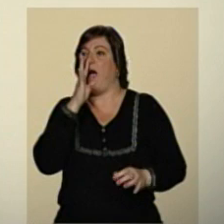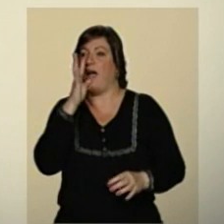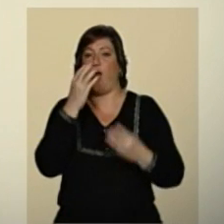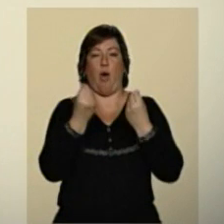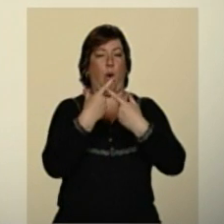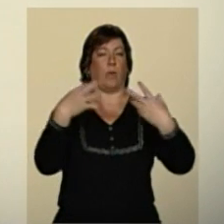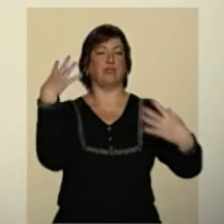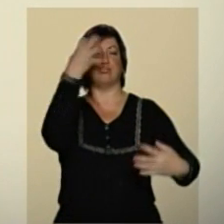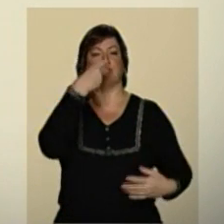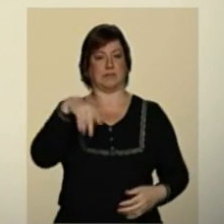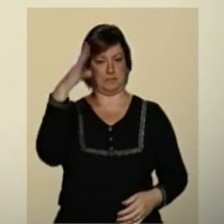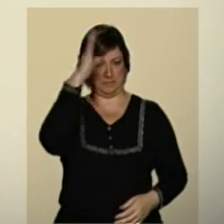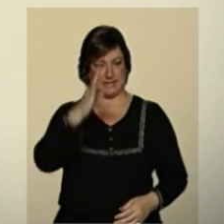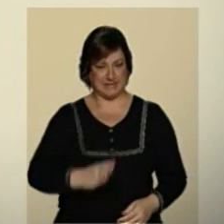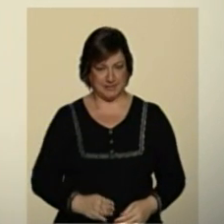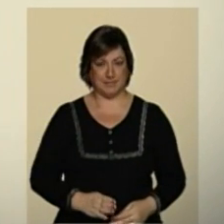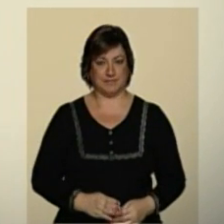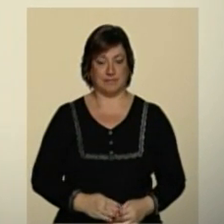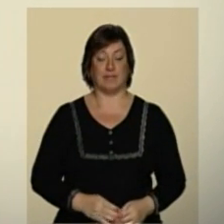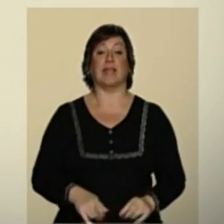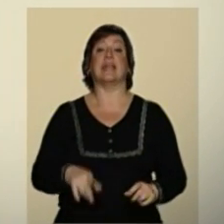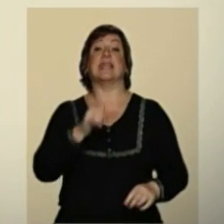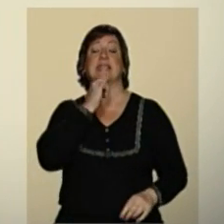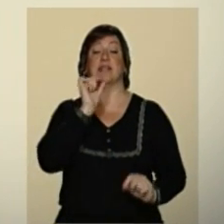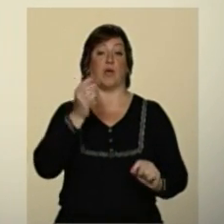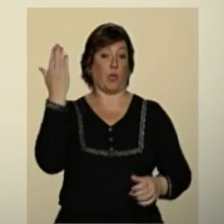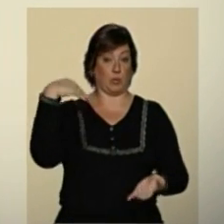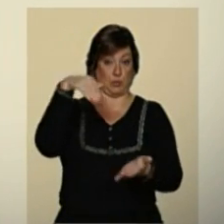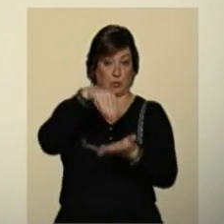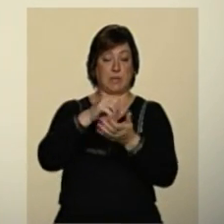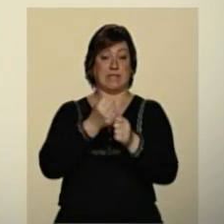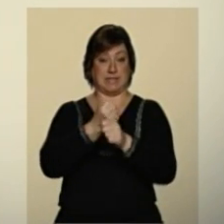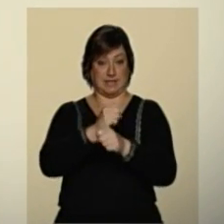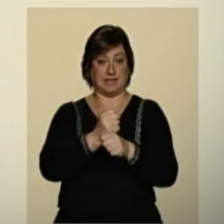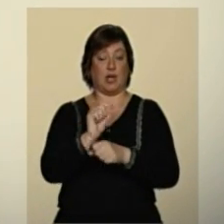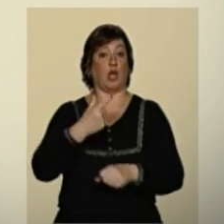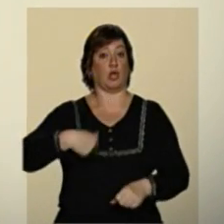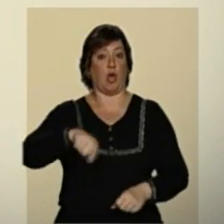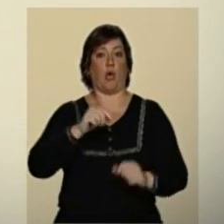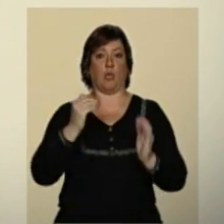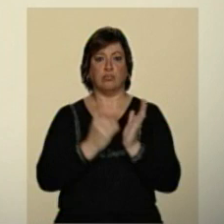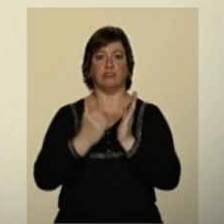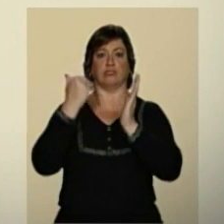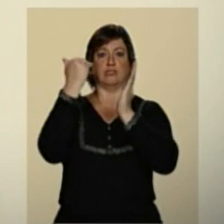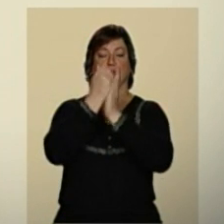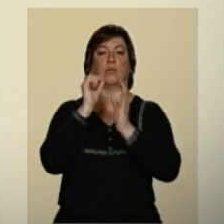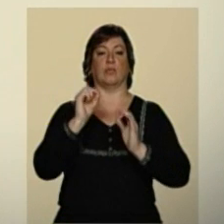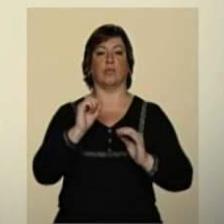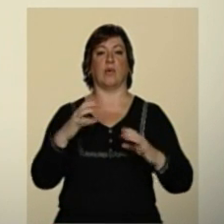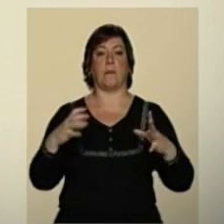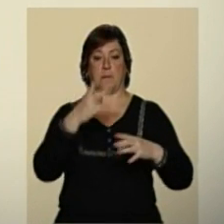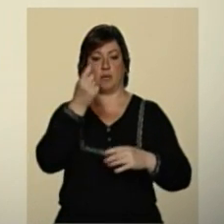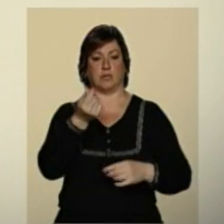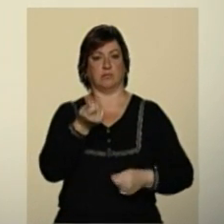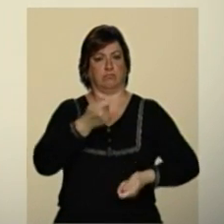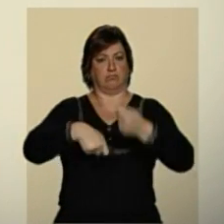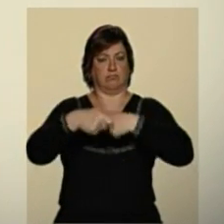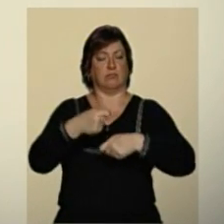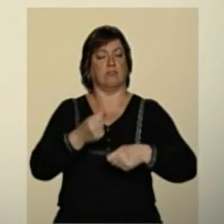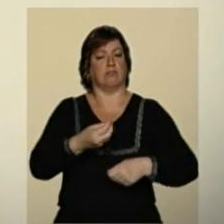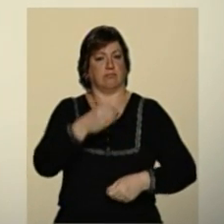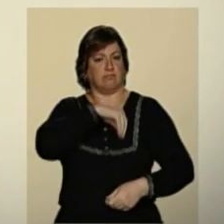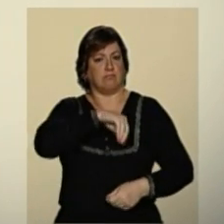país você sabe Luciano que nos últimos anos nós elevamos à classe média 40 milhões de